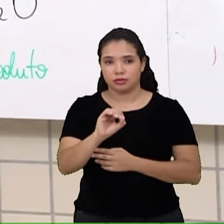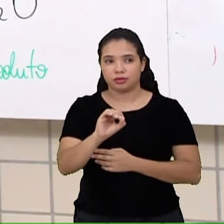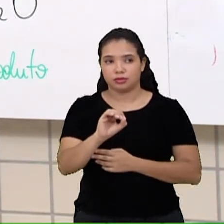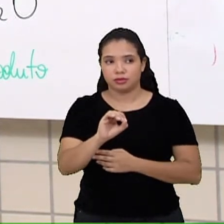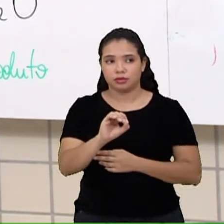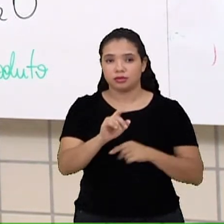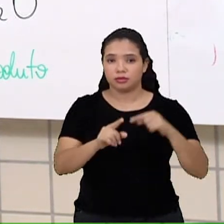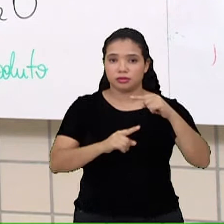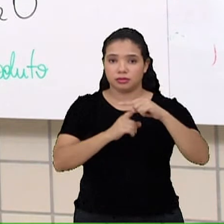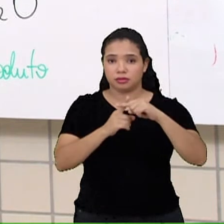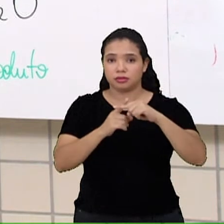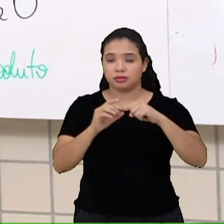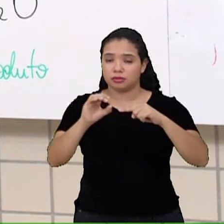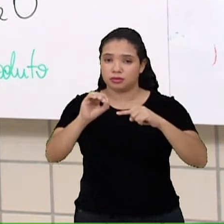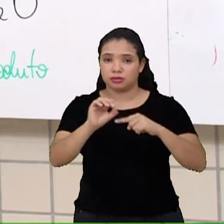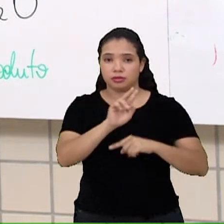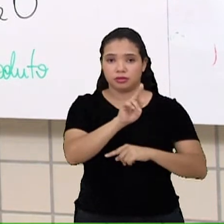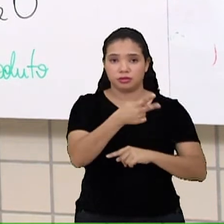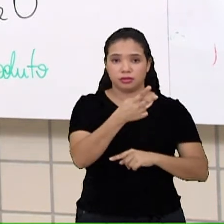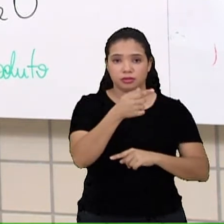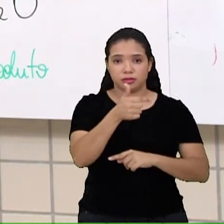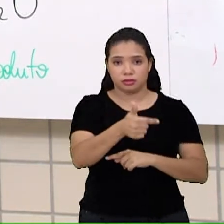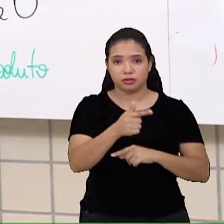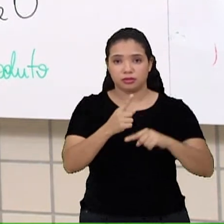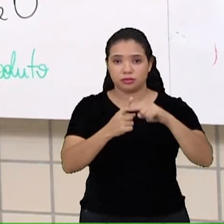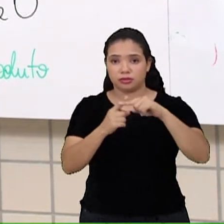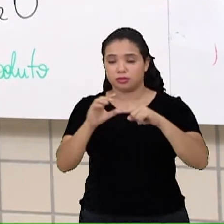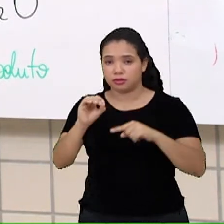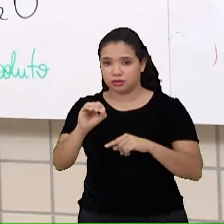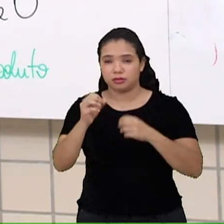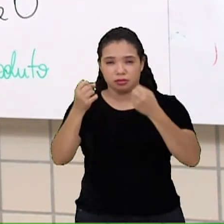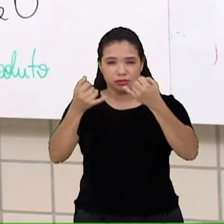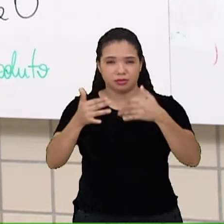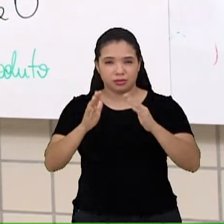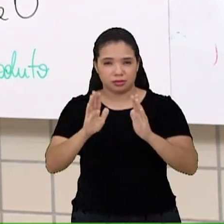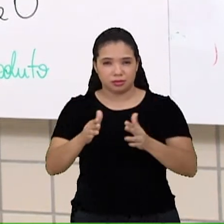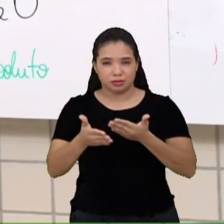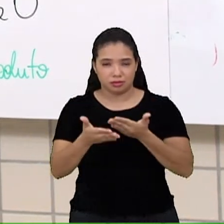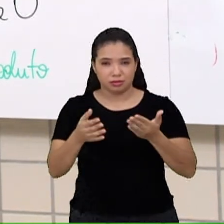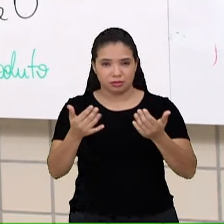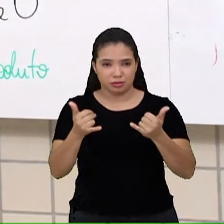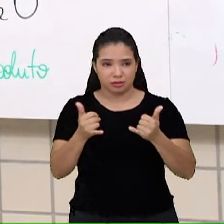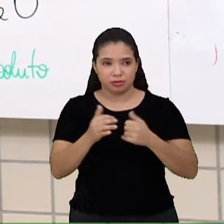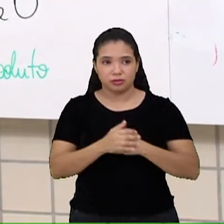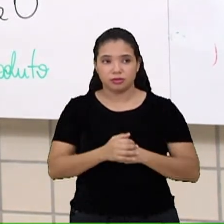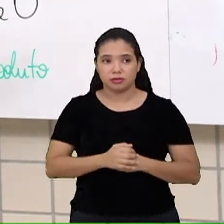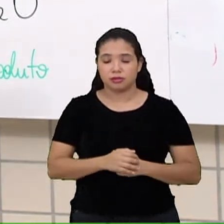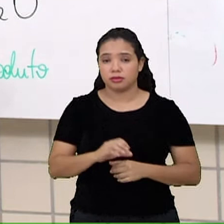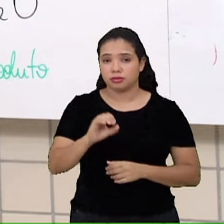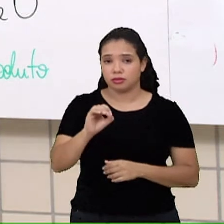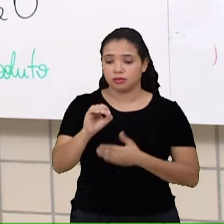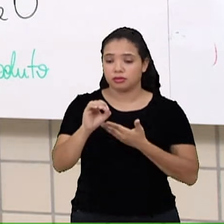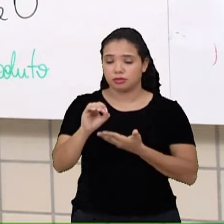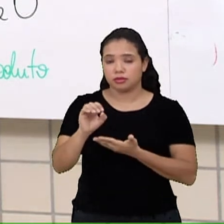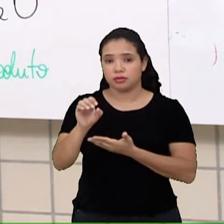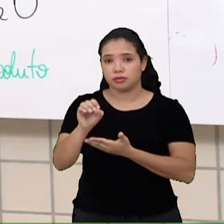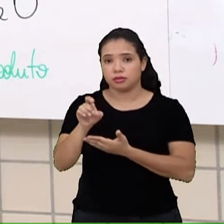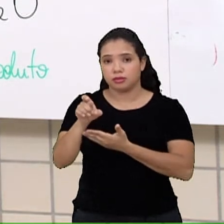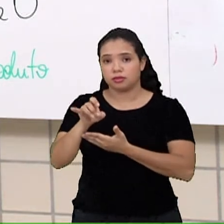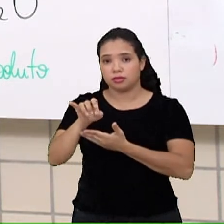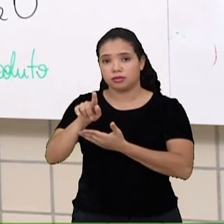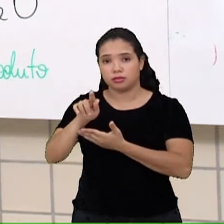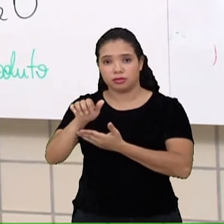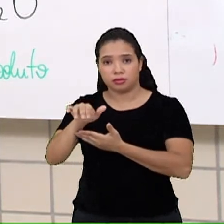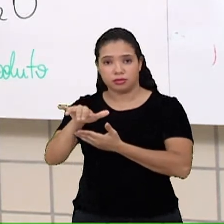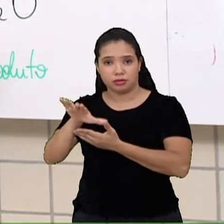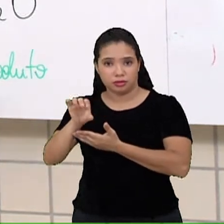ele tá o quê? Escondidinho aqui. Acabei de explicar isso, beleza? Então, o O se chama oxigênio porque ele é o que